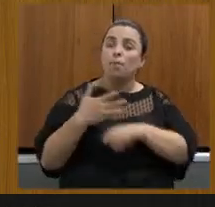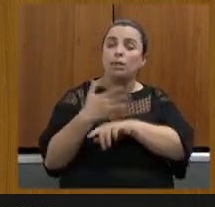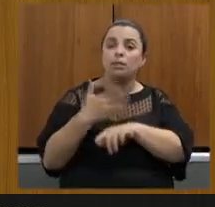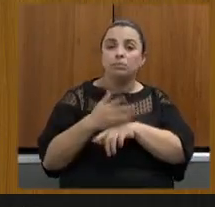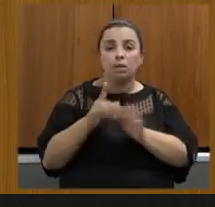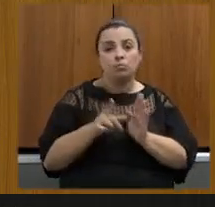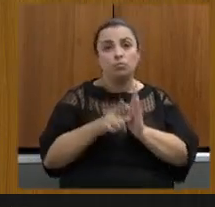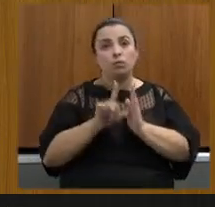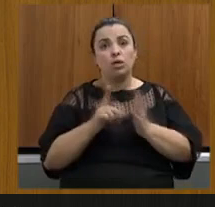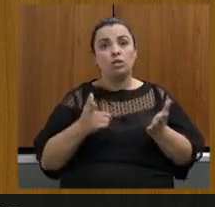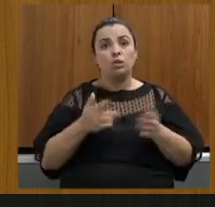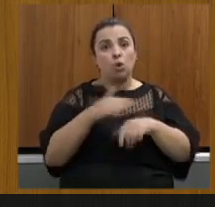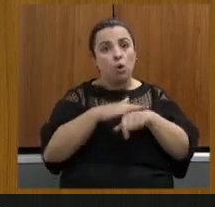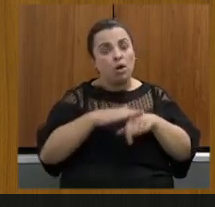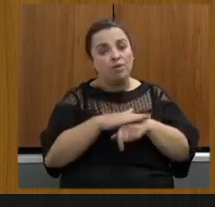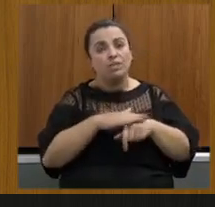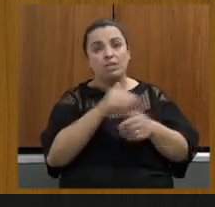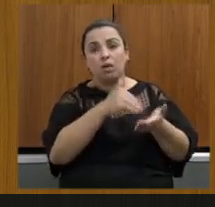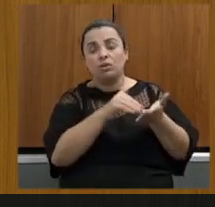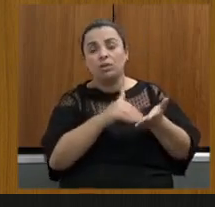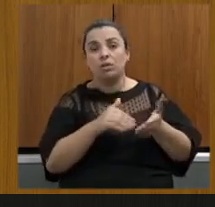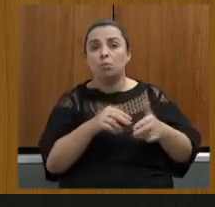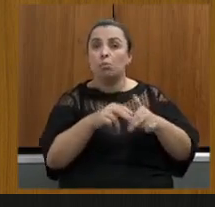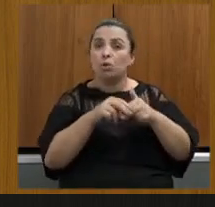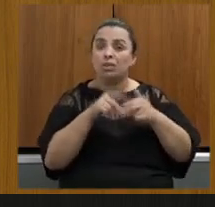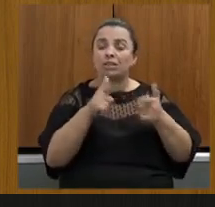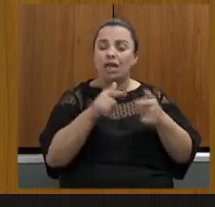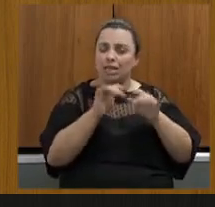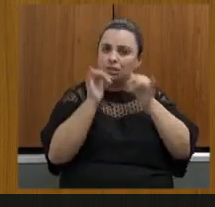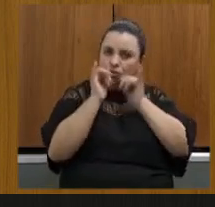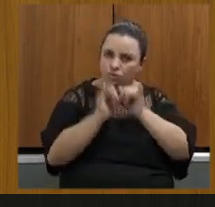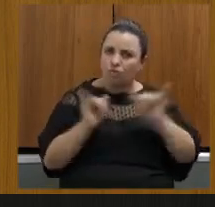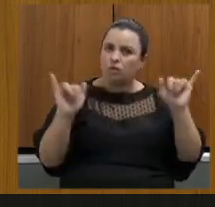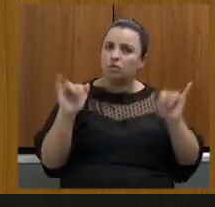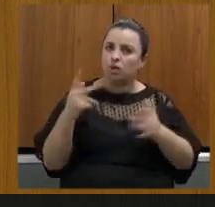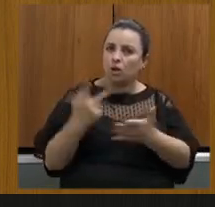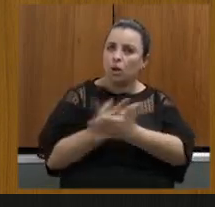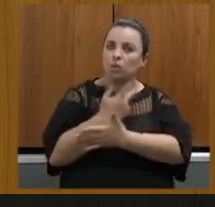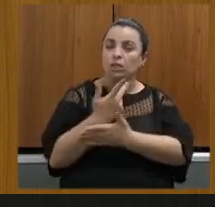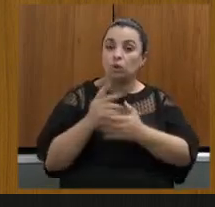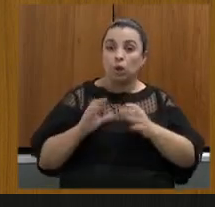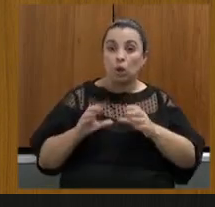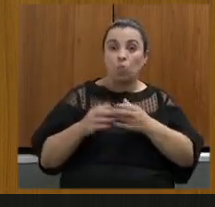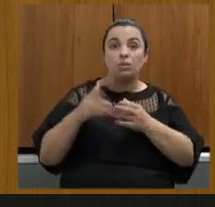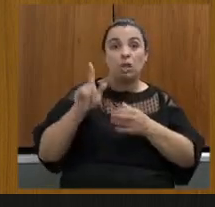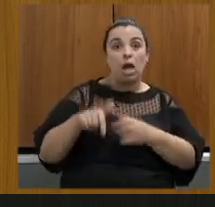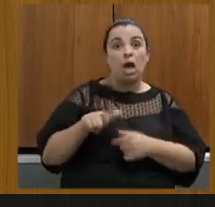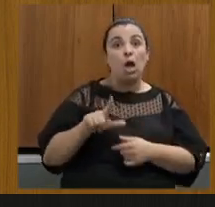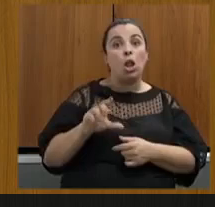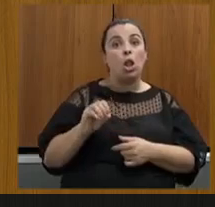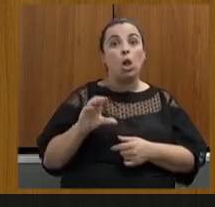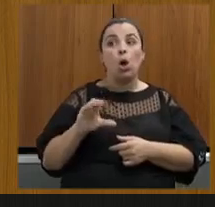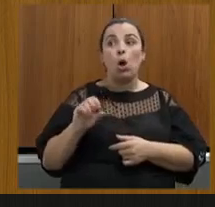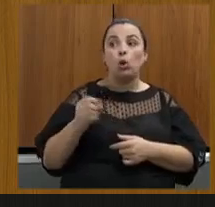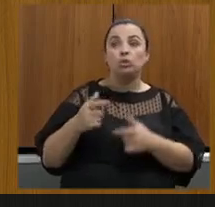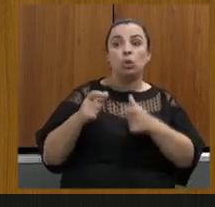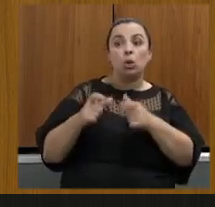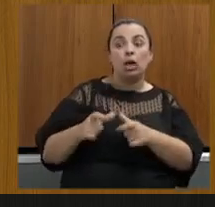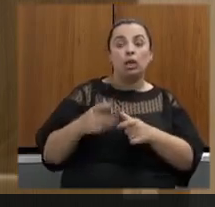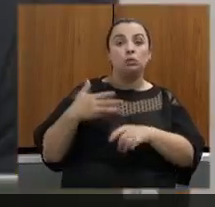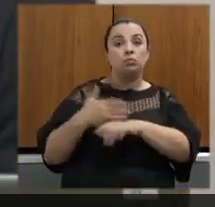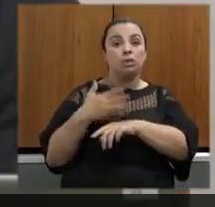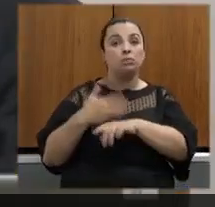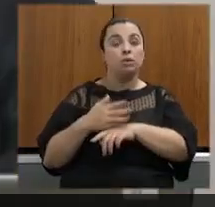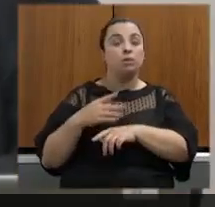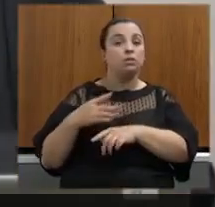a secretaria porque em função dessa divulgação que hoje que a comissão no lócus de Participação Popular